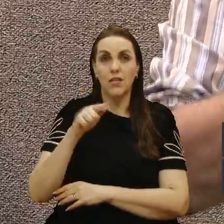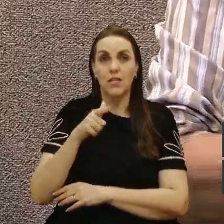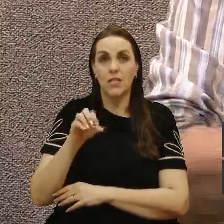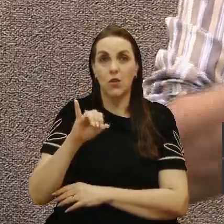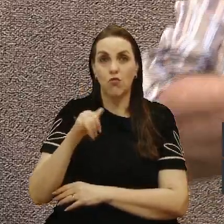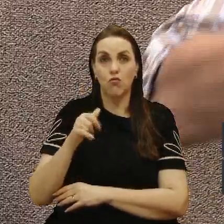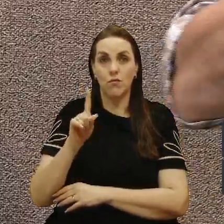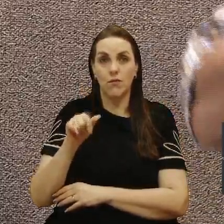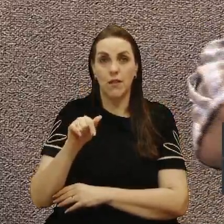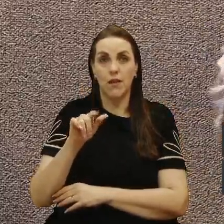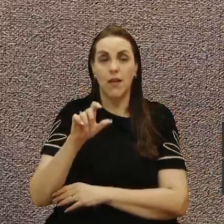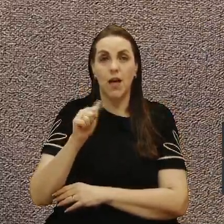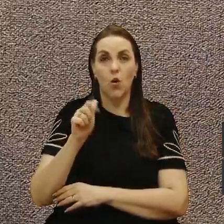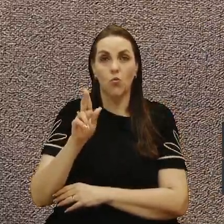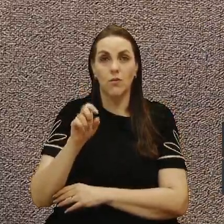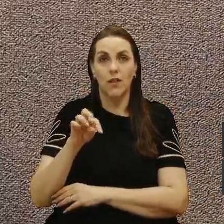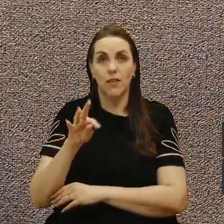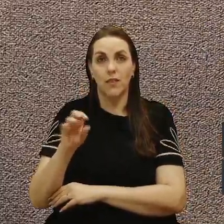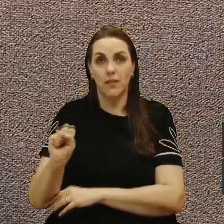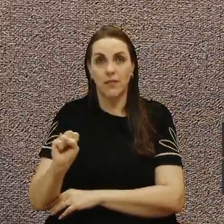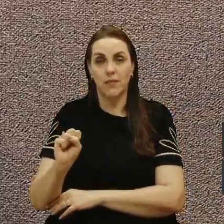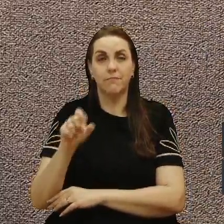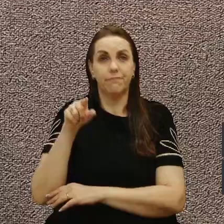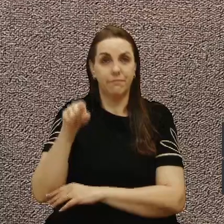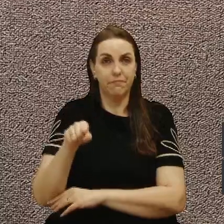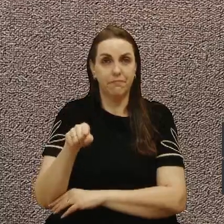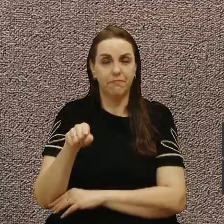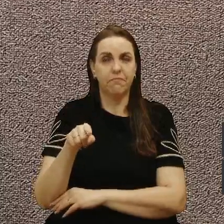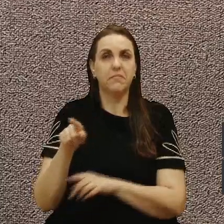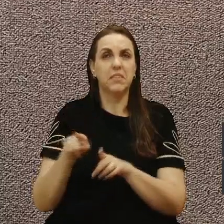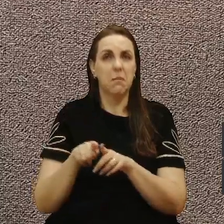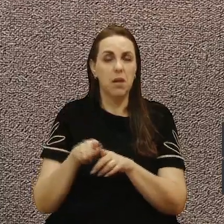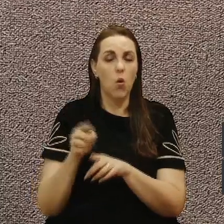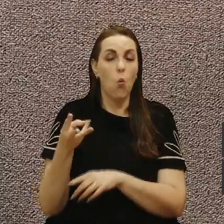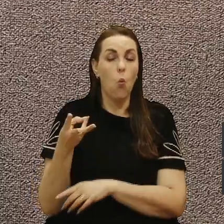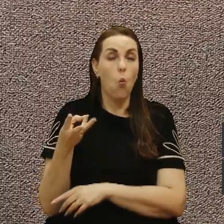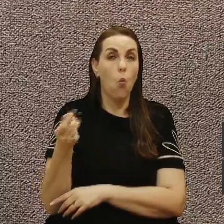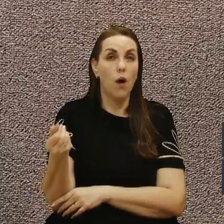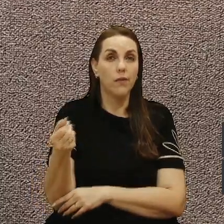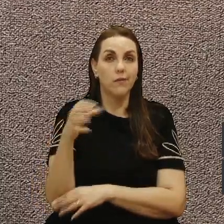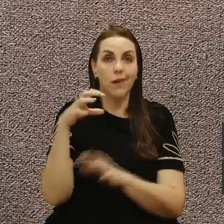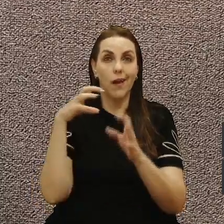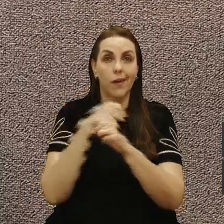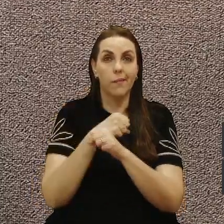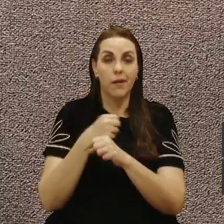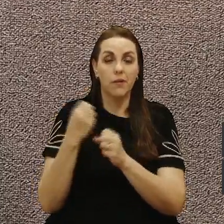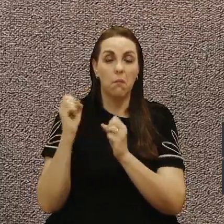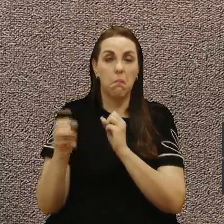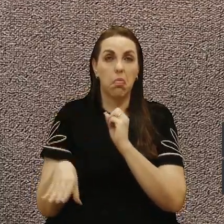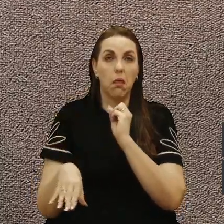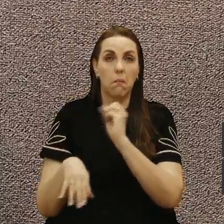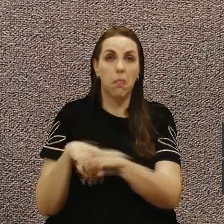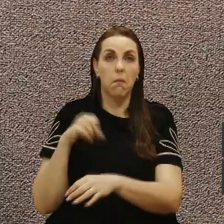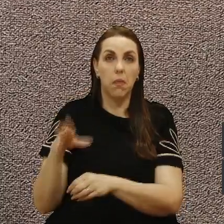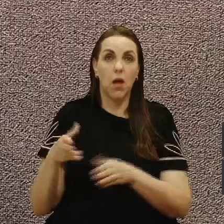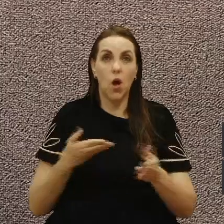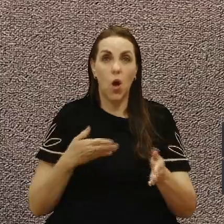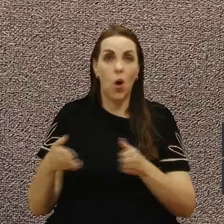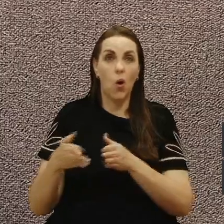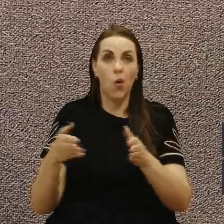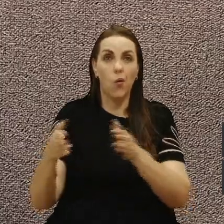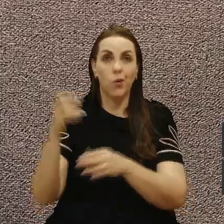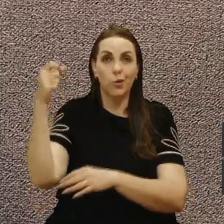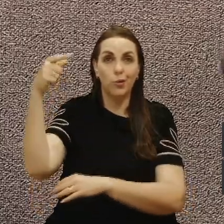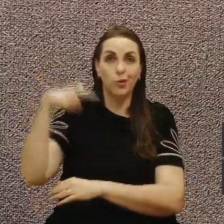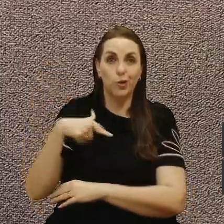de todo ano contar quantos animais eu via abandonados na Rota do Sol, no caminho de Bom Jesus até São